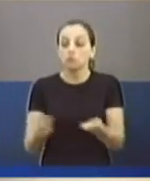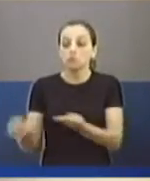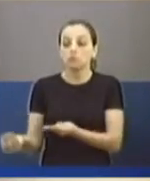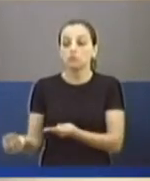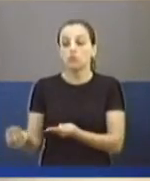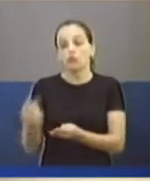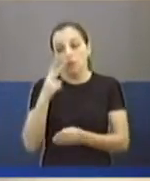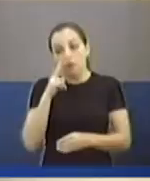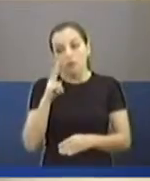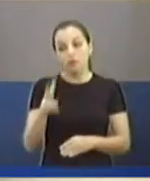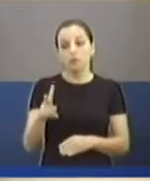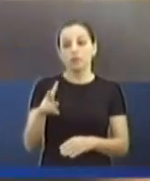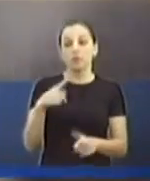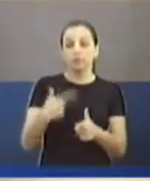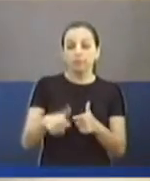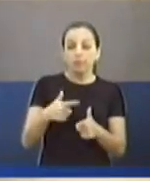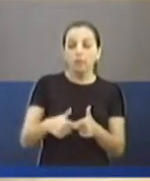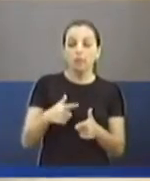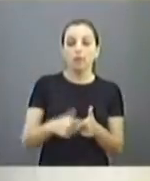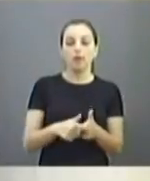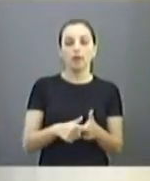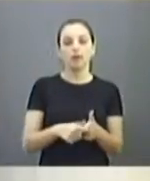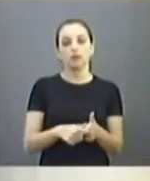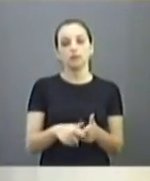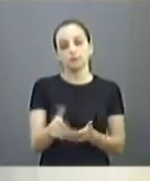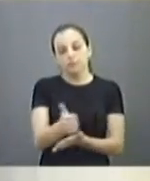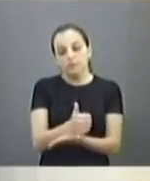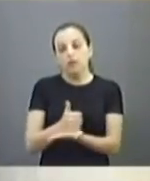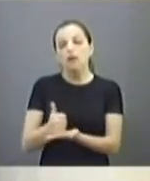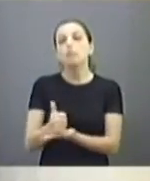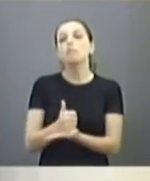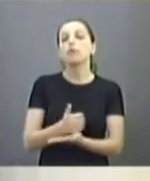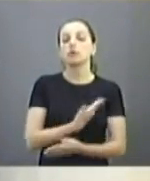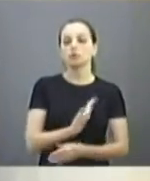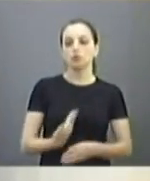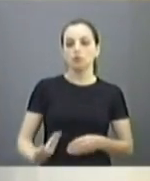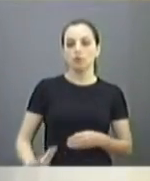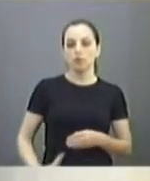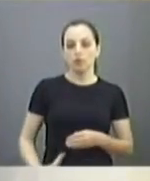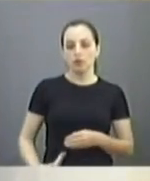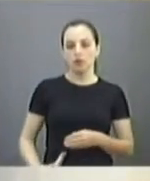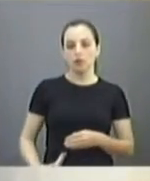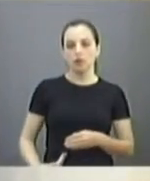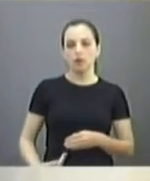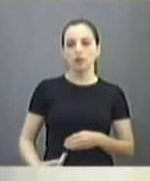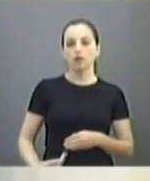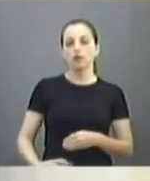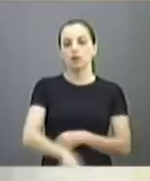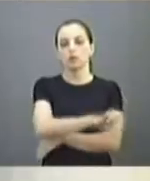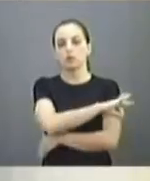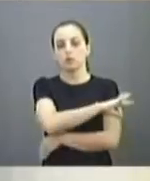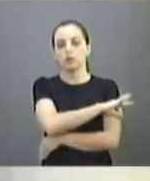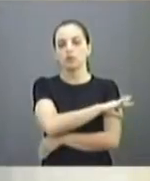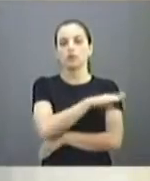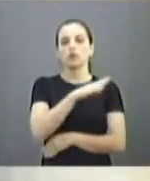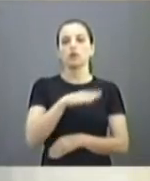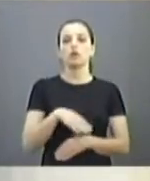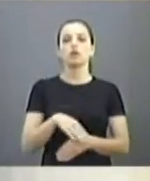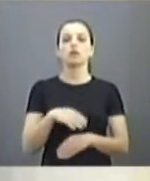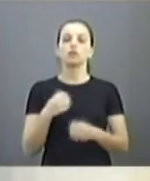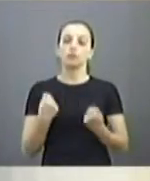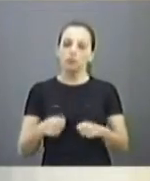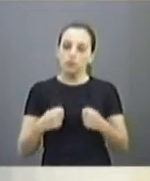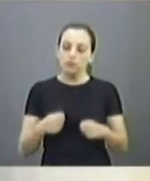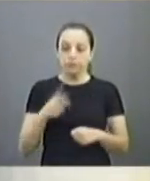constatei alguns problemas que acho que a base do governo, o prefeito Barbieri, tem